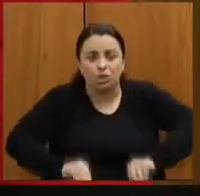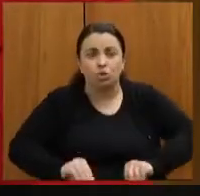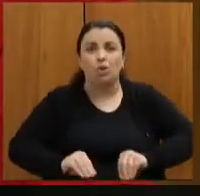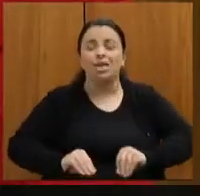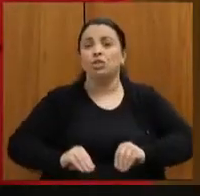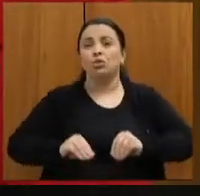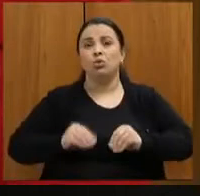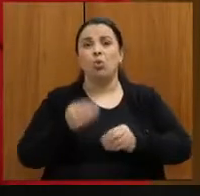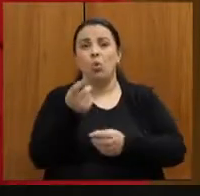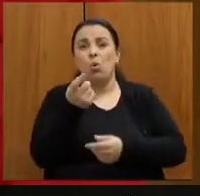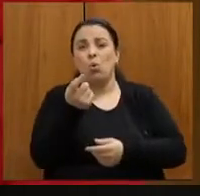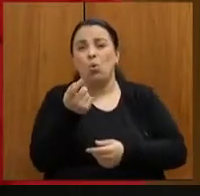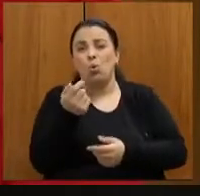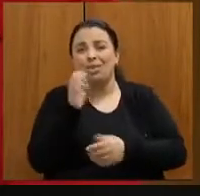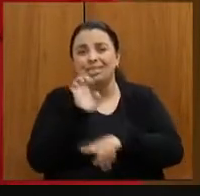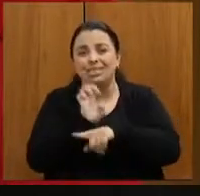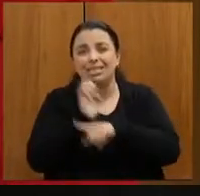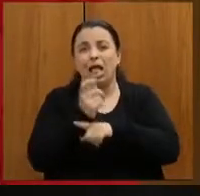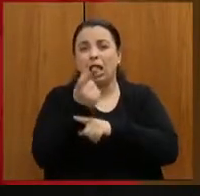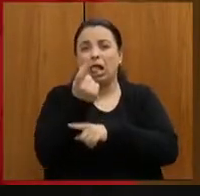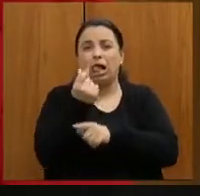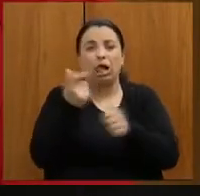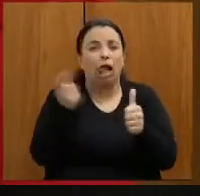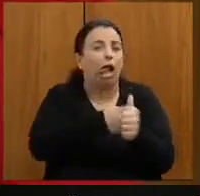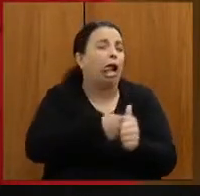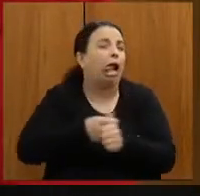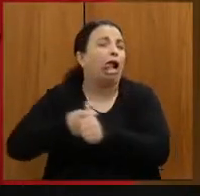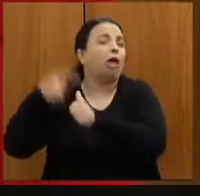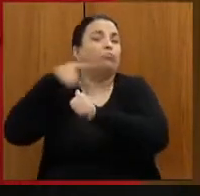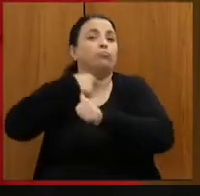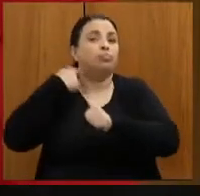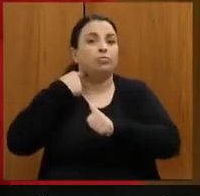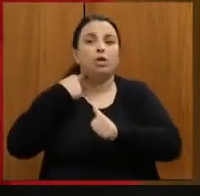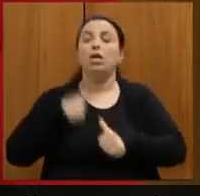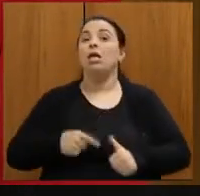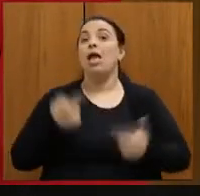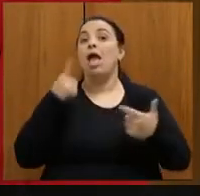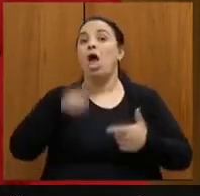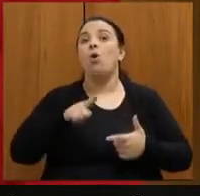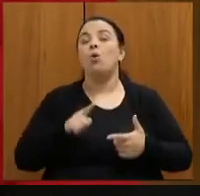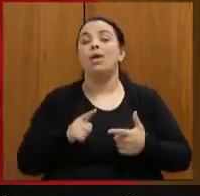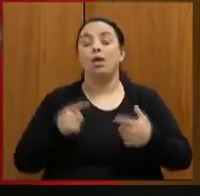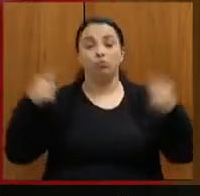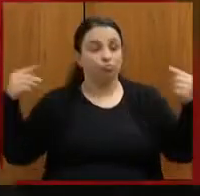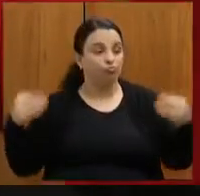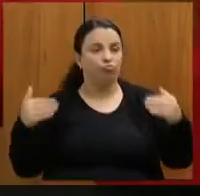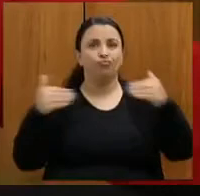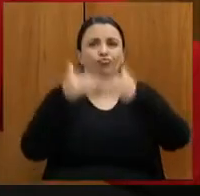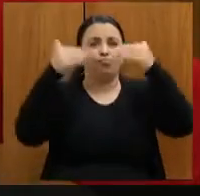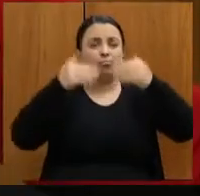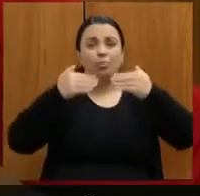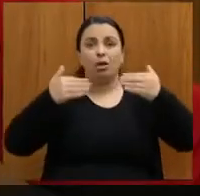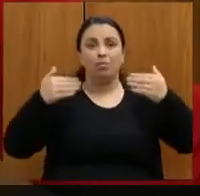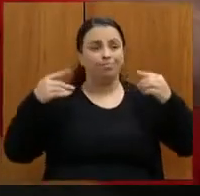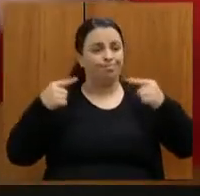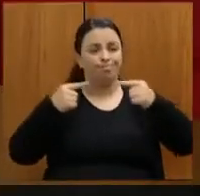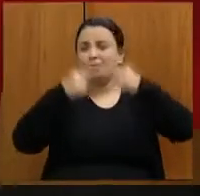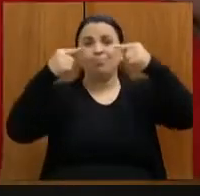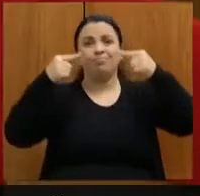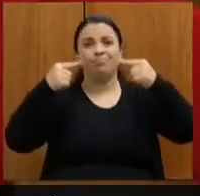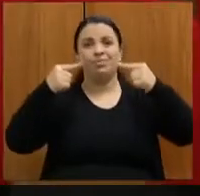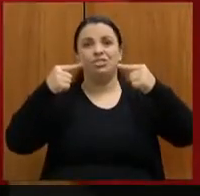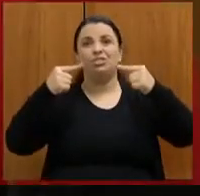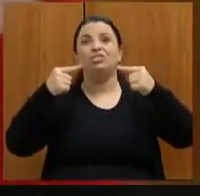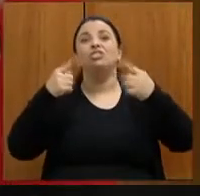a memória que parece muito curta muito seletiva e a gente se esqueceu que o choque de gestão Três Gerações